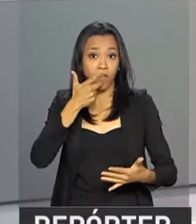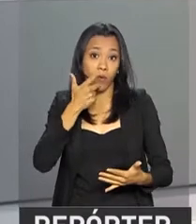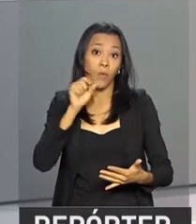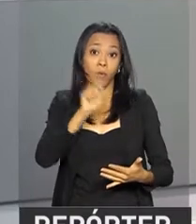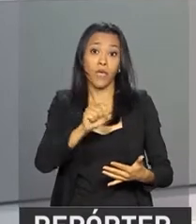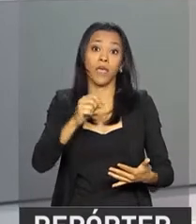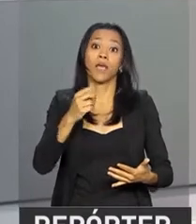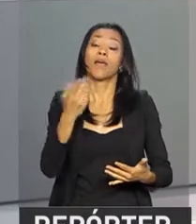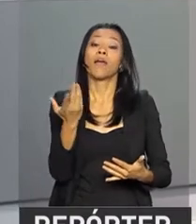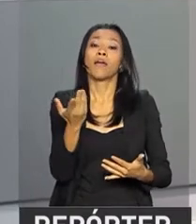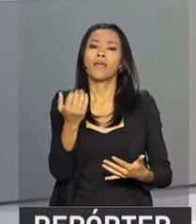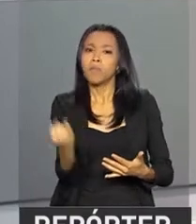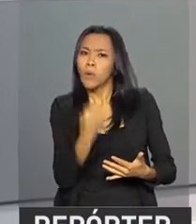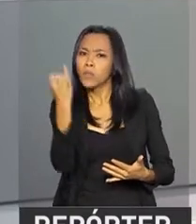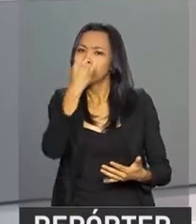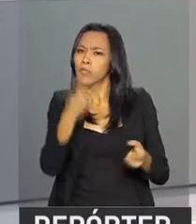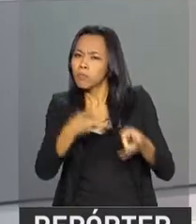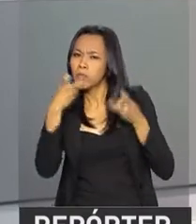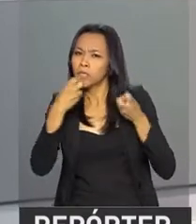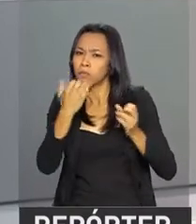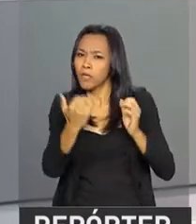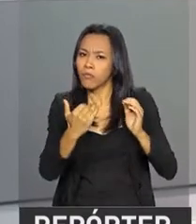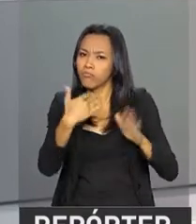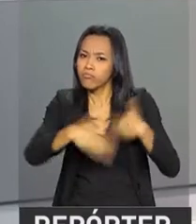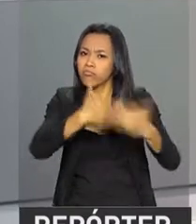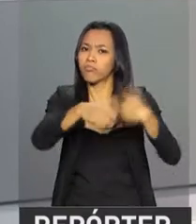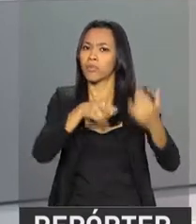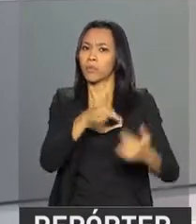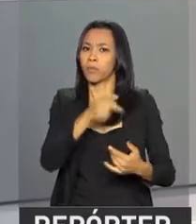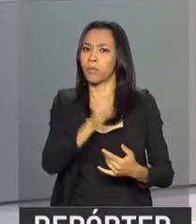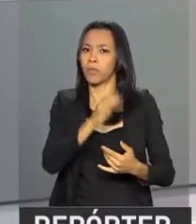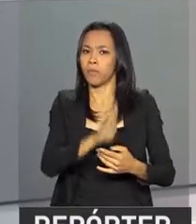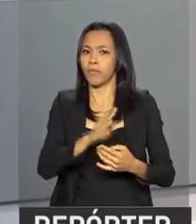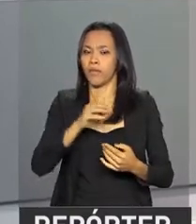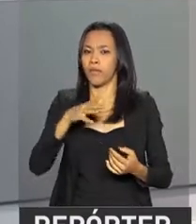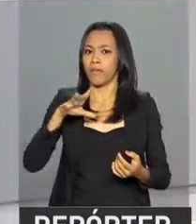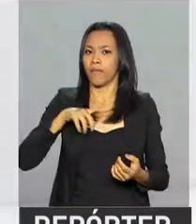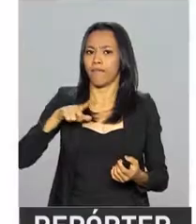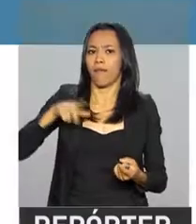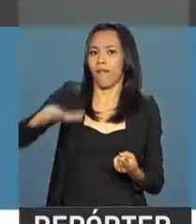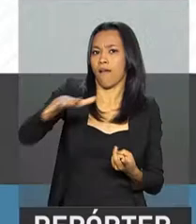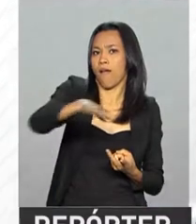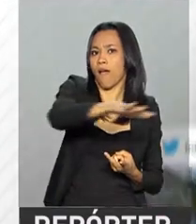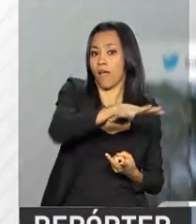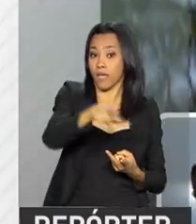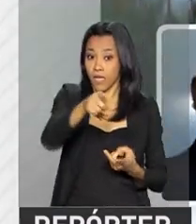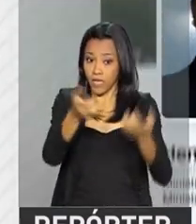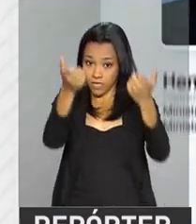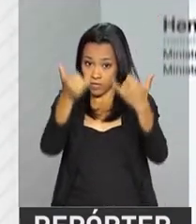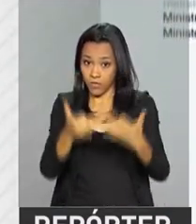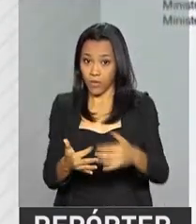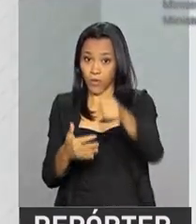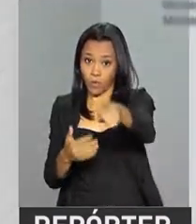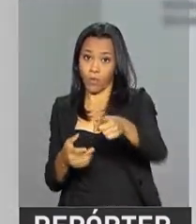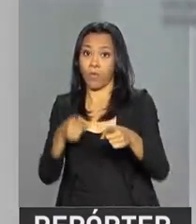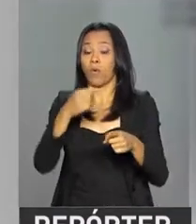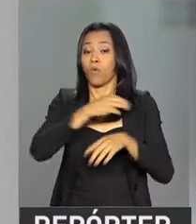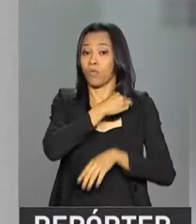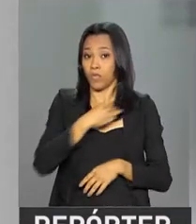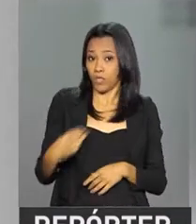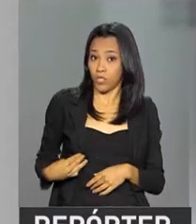o desempenho do pib levando em consideração determinados setores de acordo com meirelles o crescimento do pib entre julho e setembro